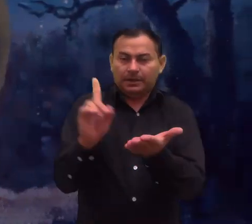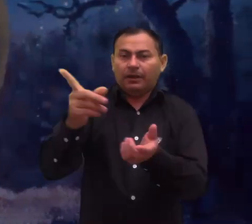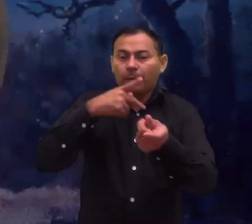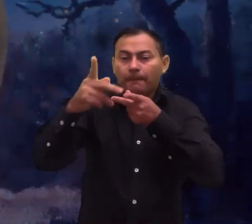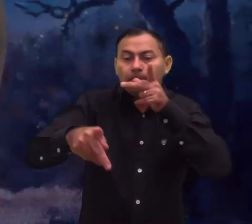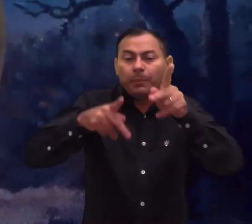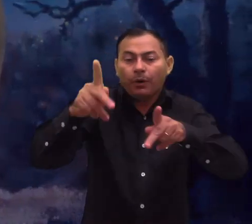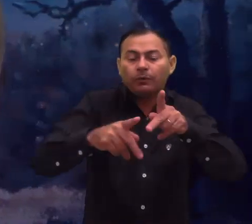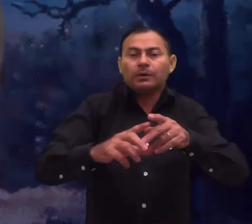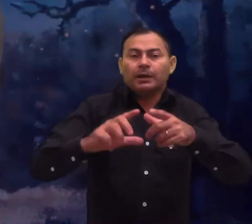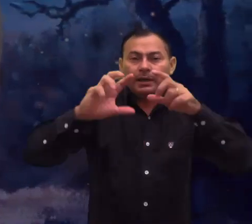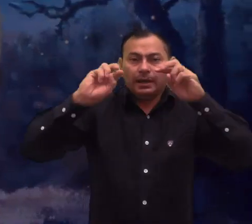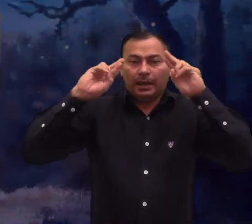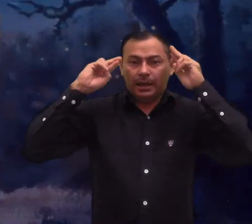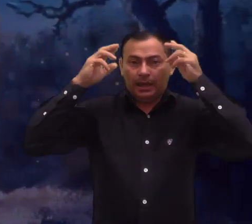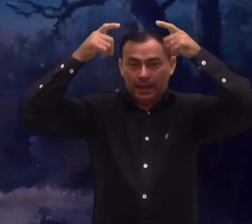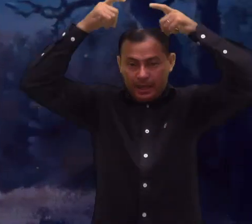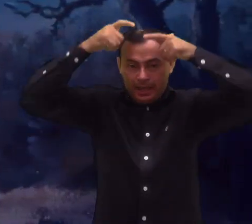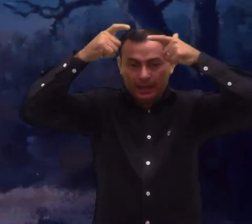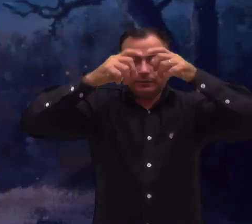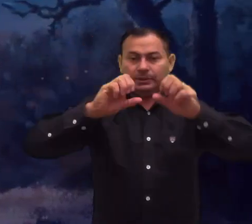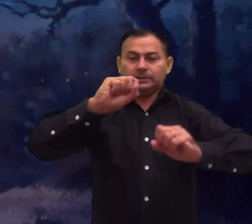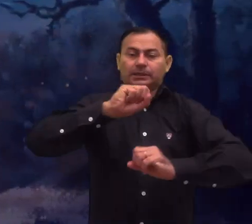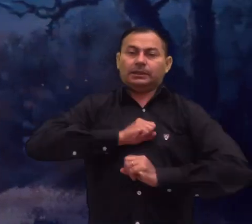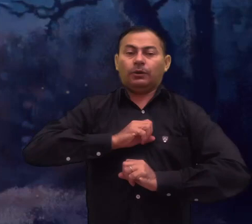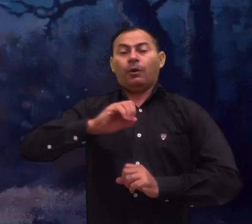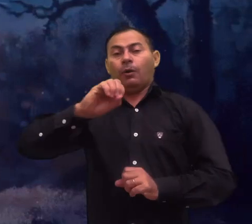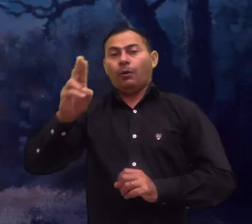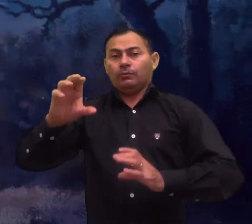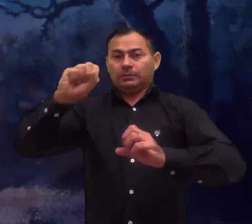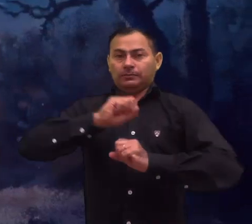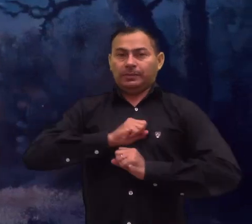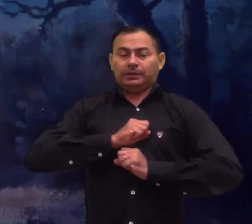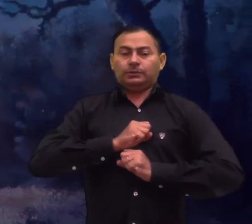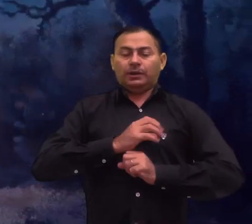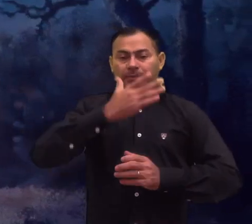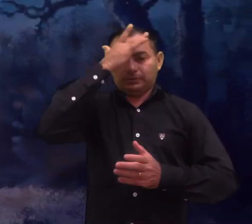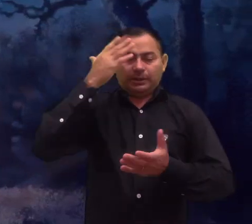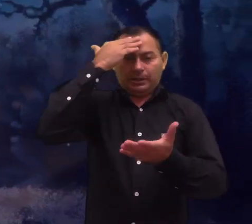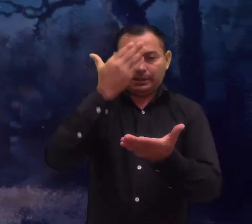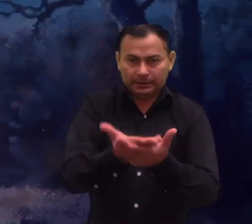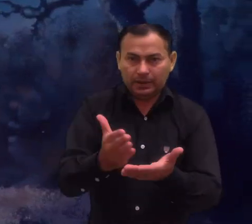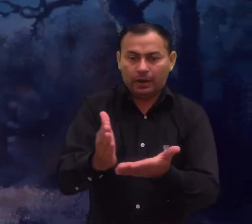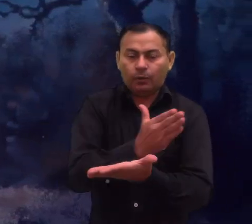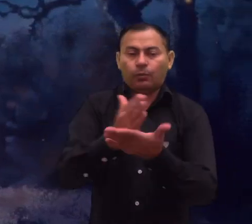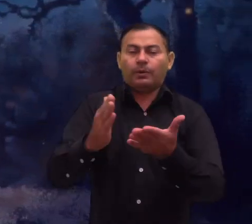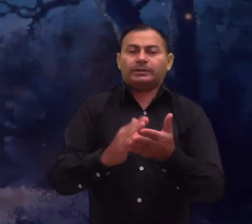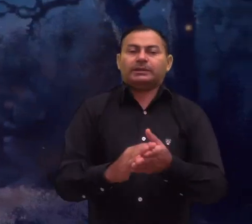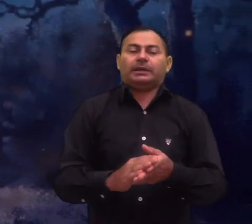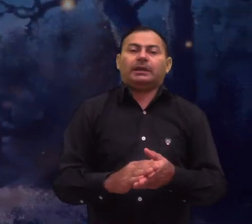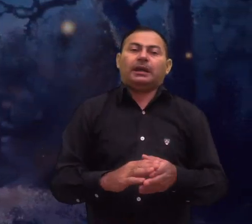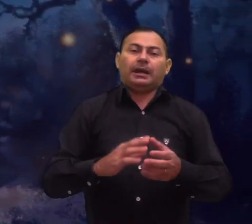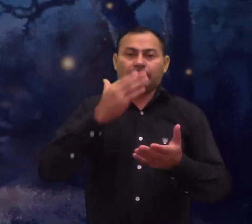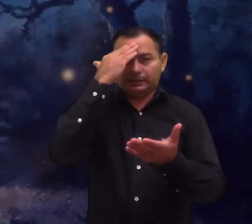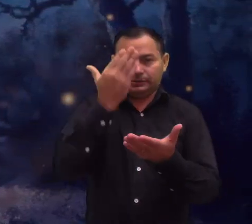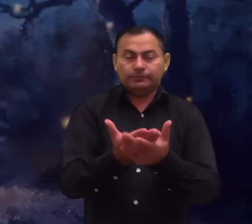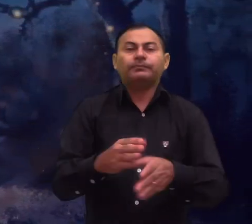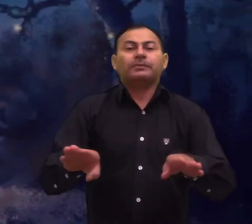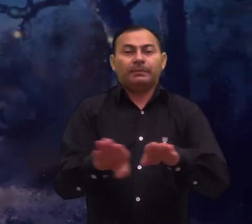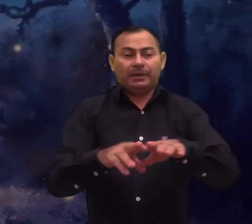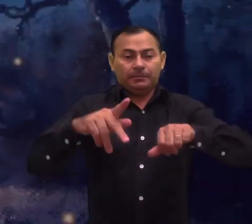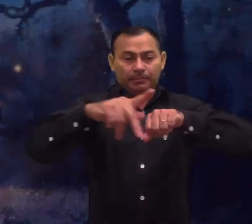a Bíblia se refere a este povo como reino e sacerdotes, ou o sacerdócio do crente, como alguns se